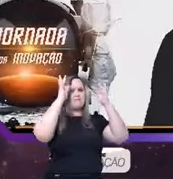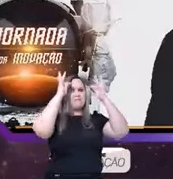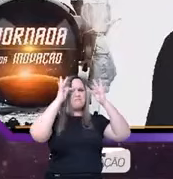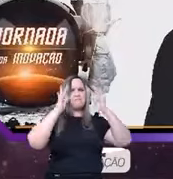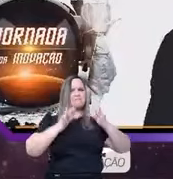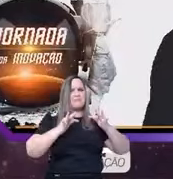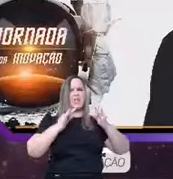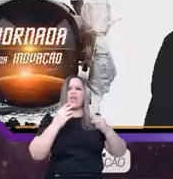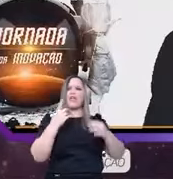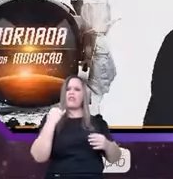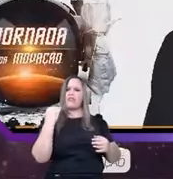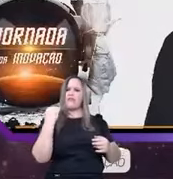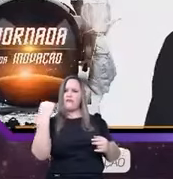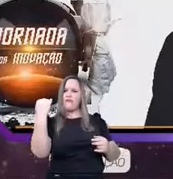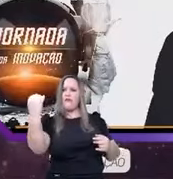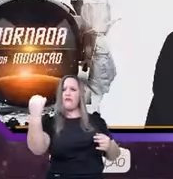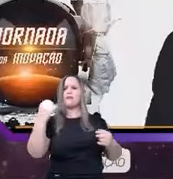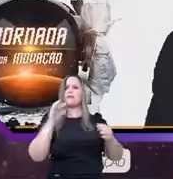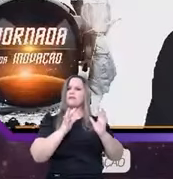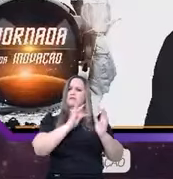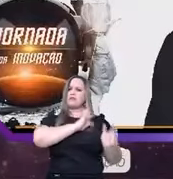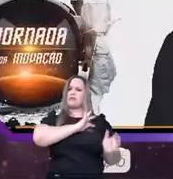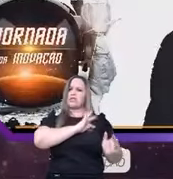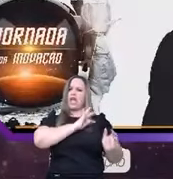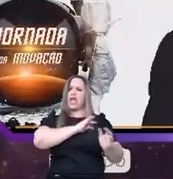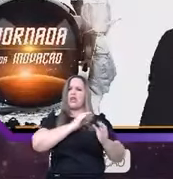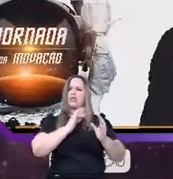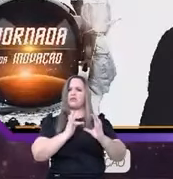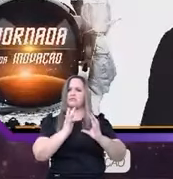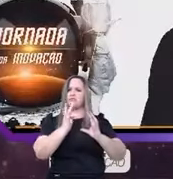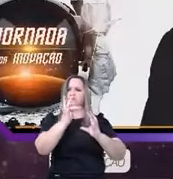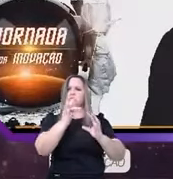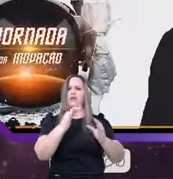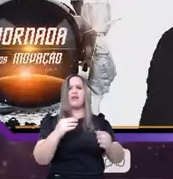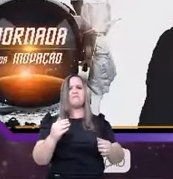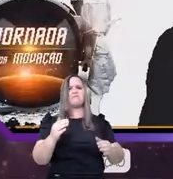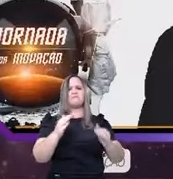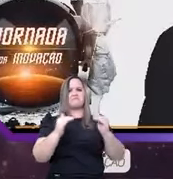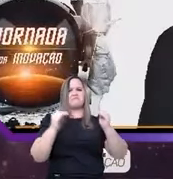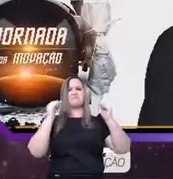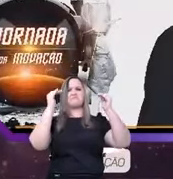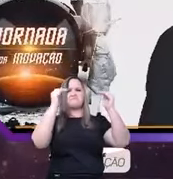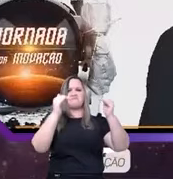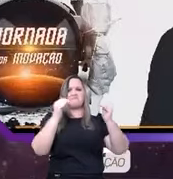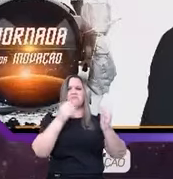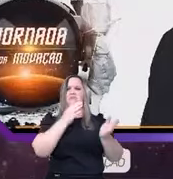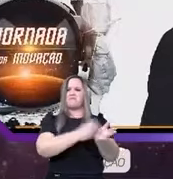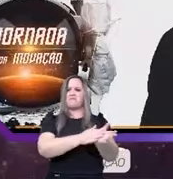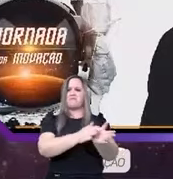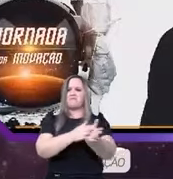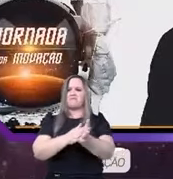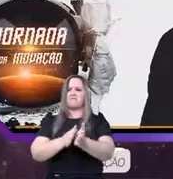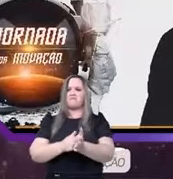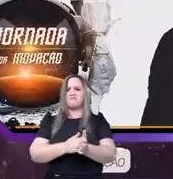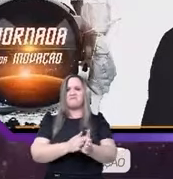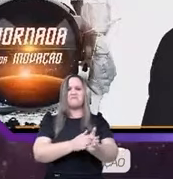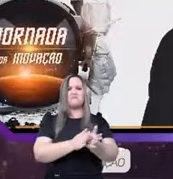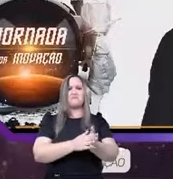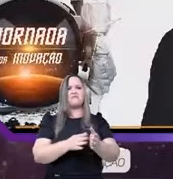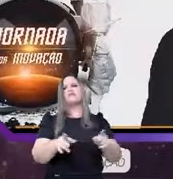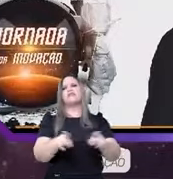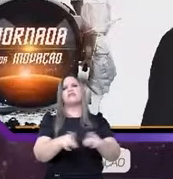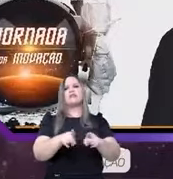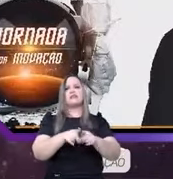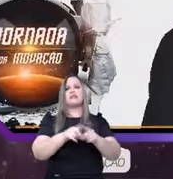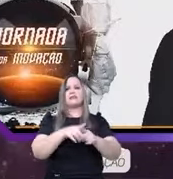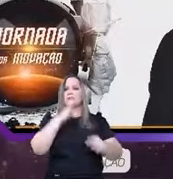informações técnicas que eu considero de altíssimo calibre. Então, muito embora a acusação tenha